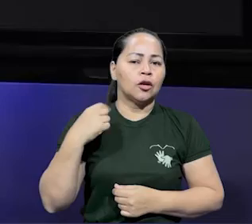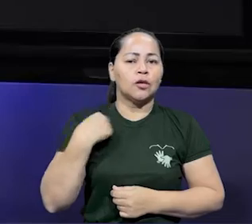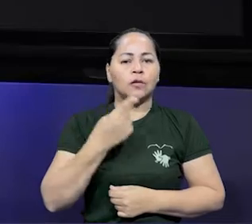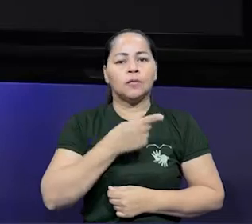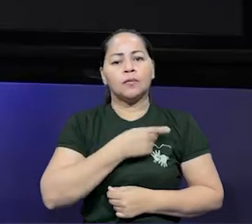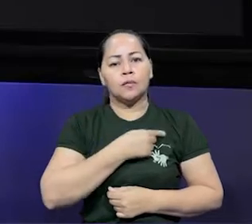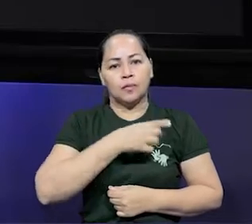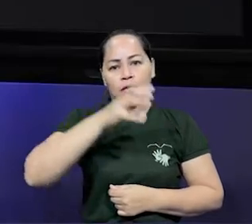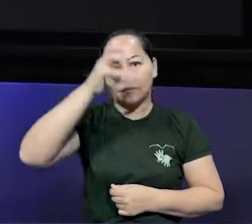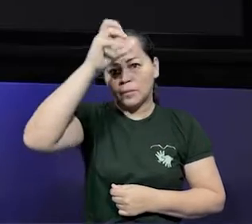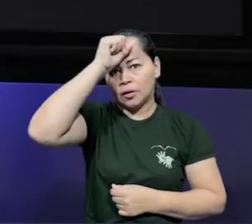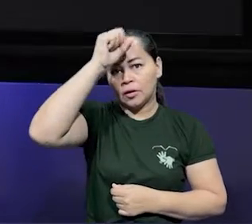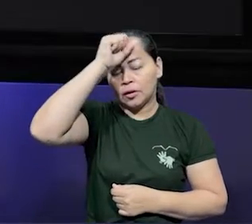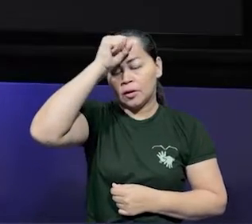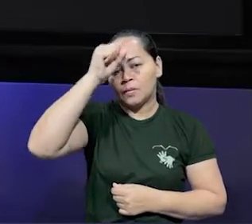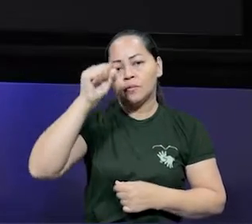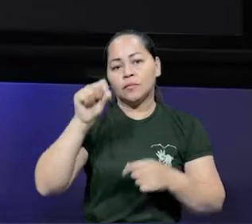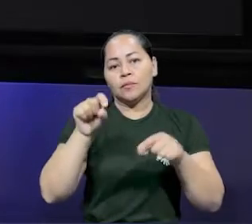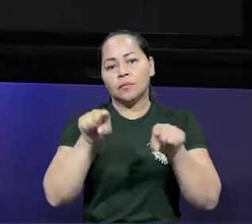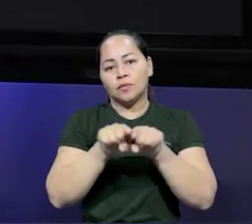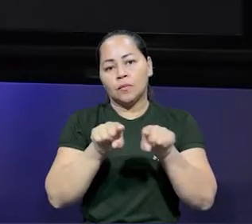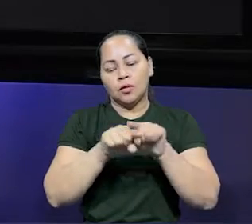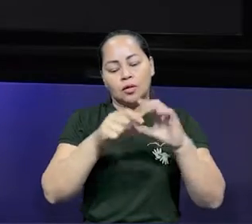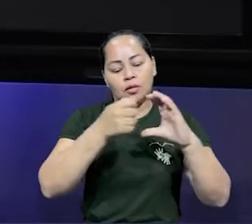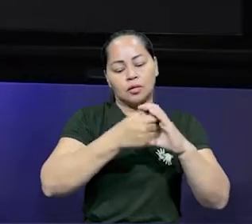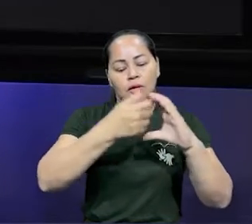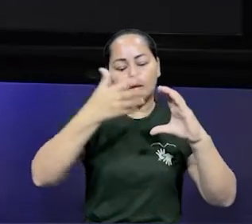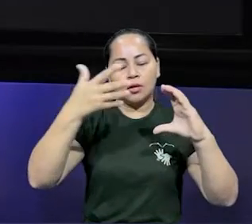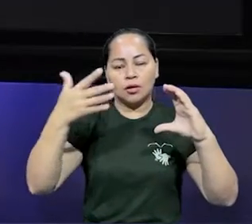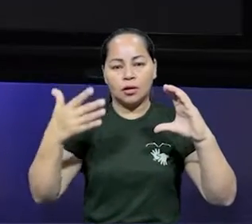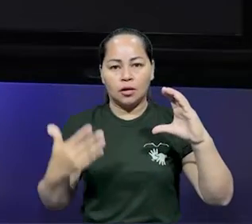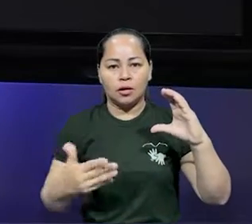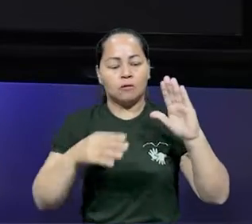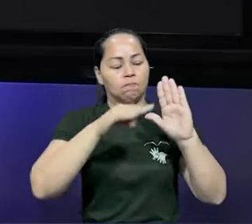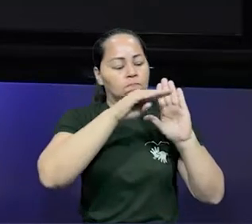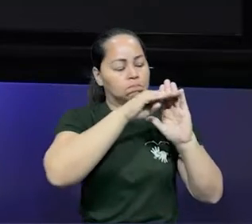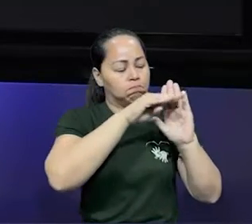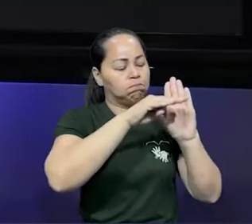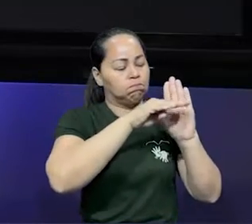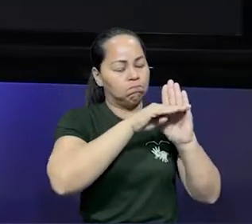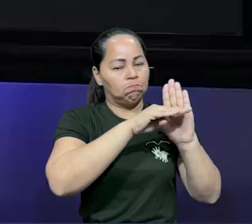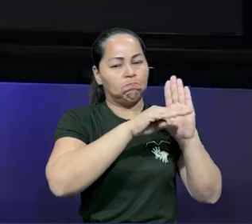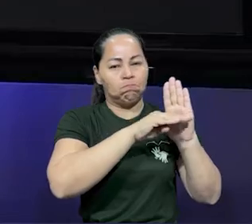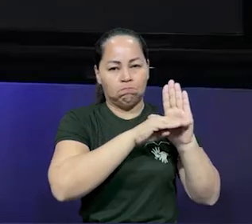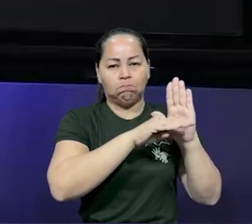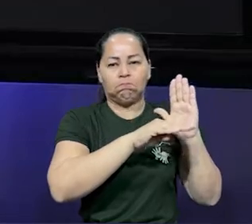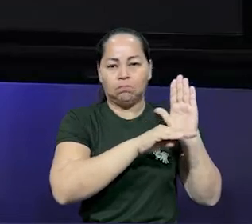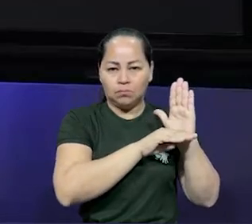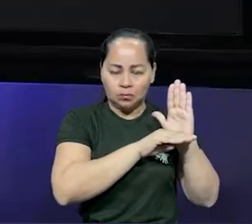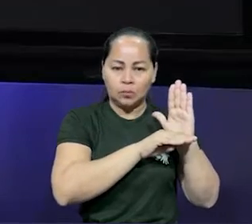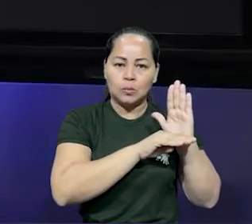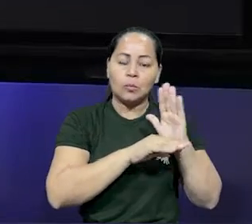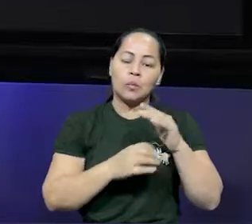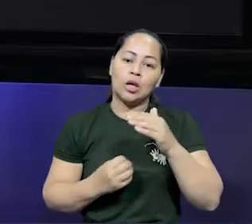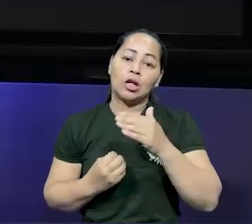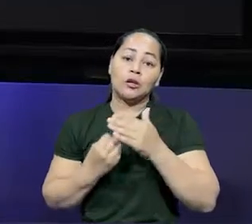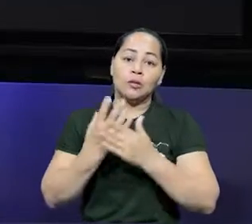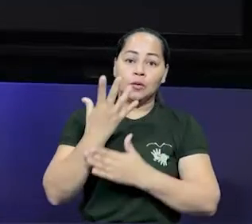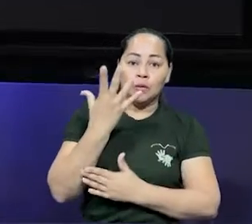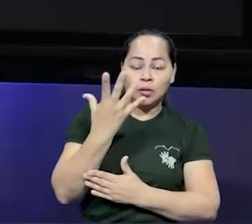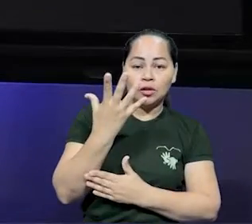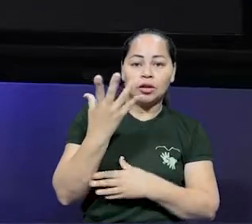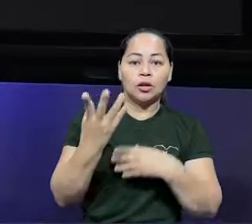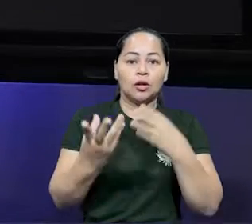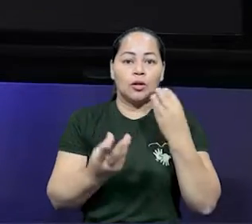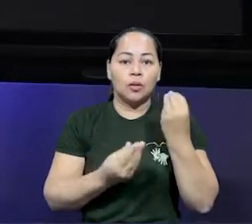alguns aspectos iniciais que caracterizam essa etapa, quando ela surge, que há uma maneira muito complexa